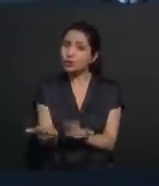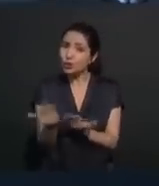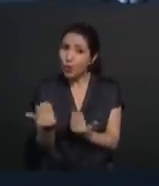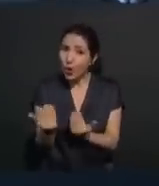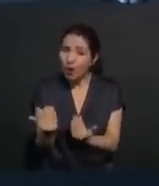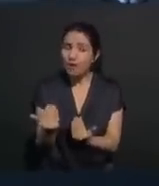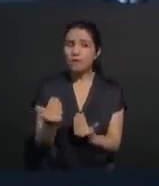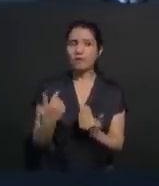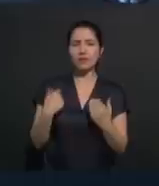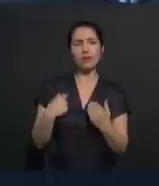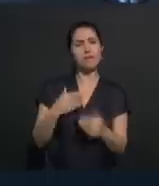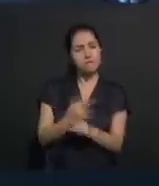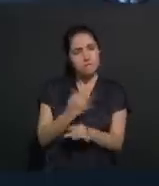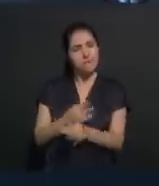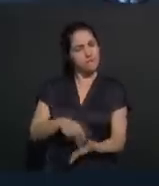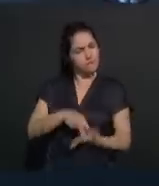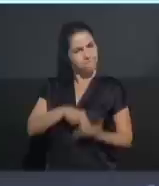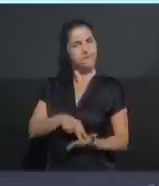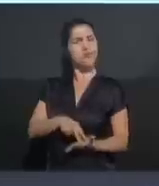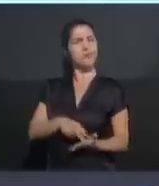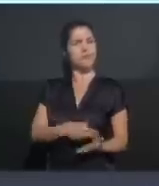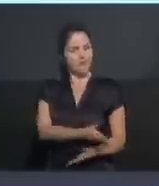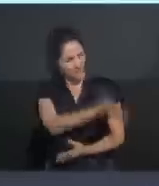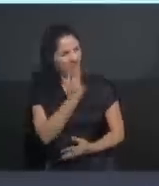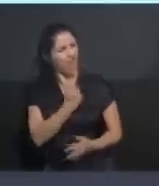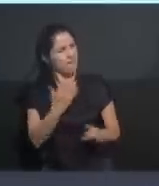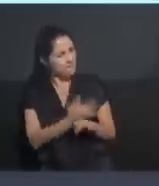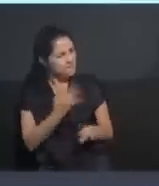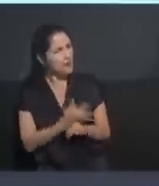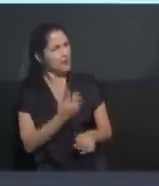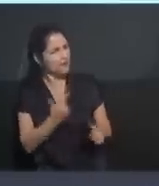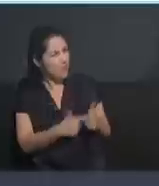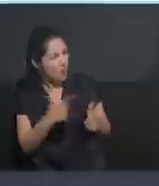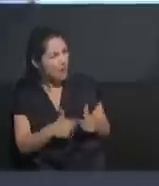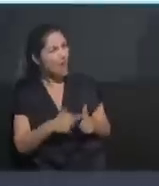corpo e o corpo fala: vem tribulação, você vai ver se você me joga no chão.